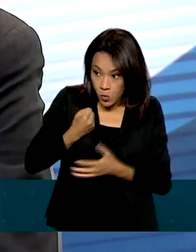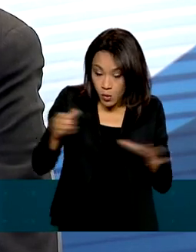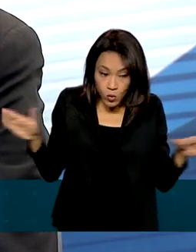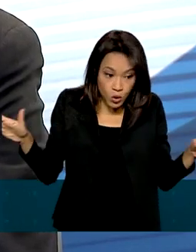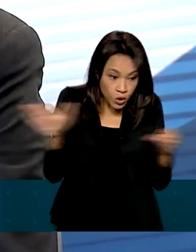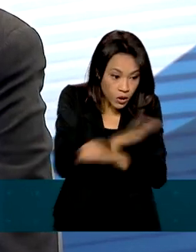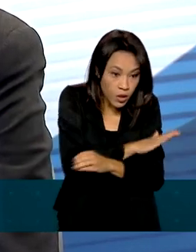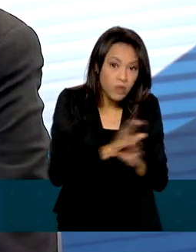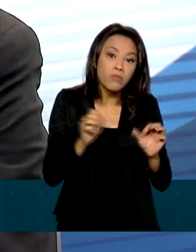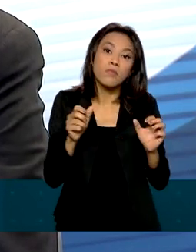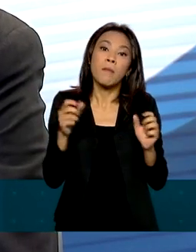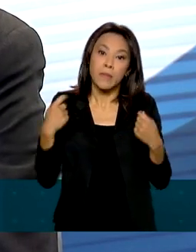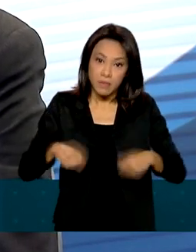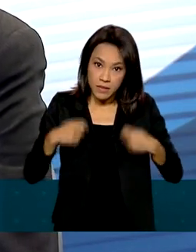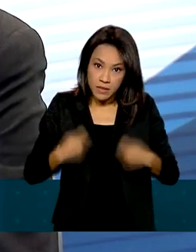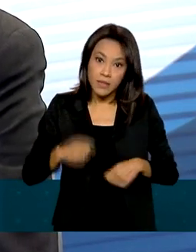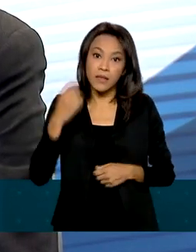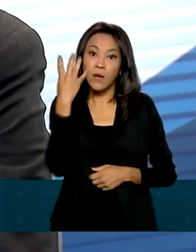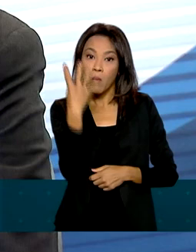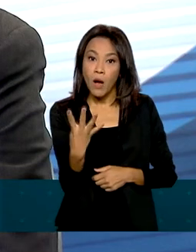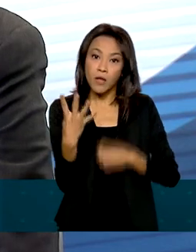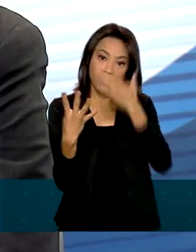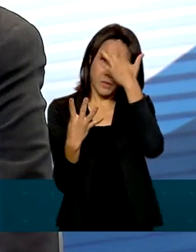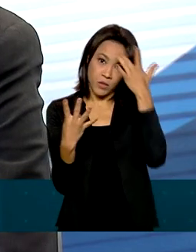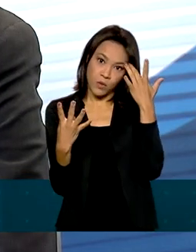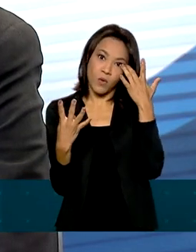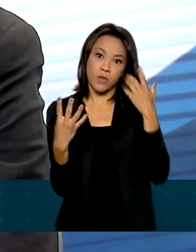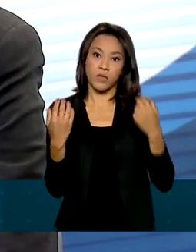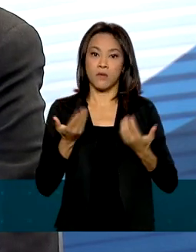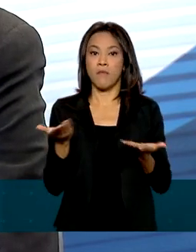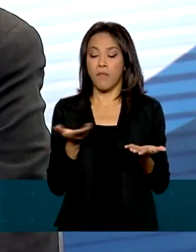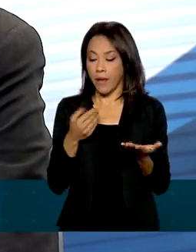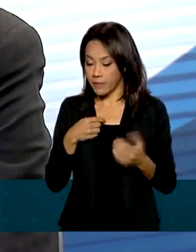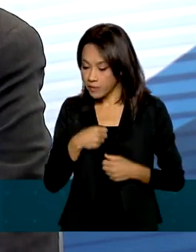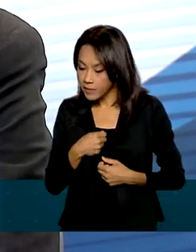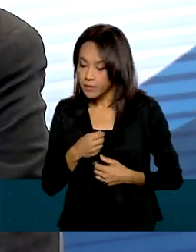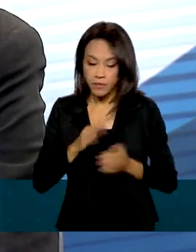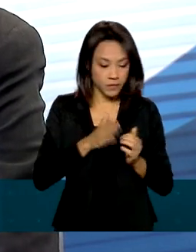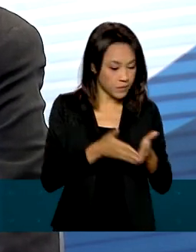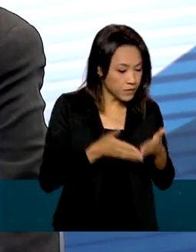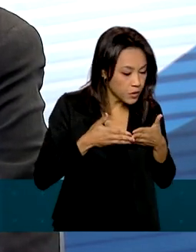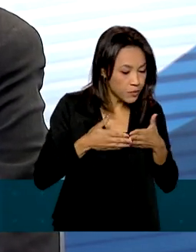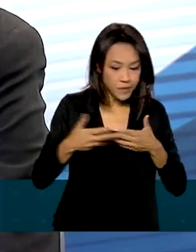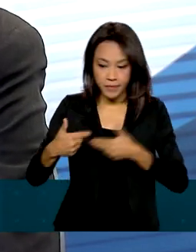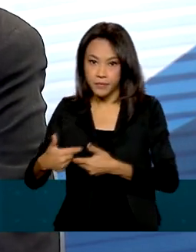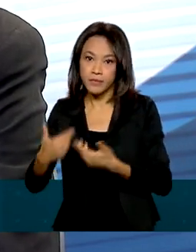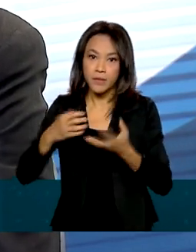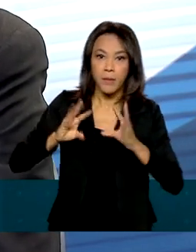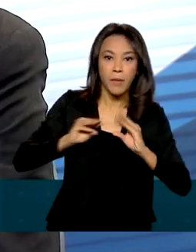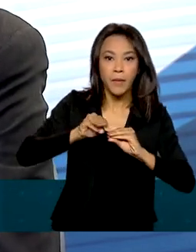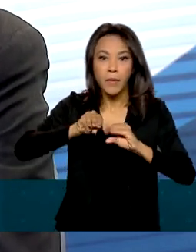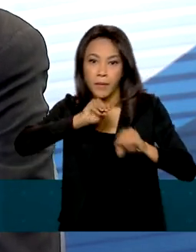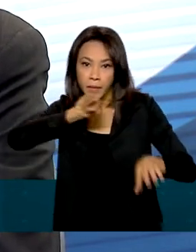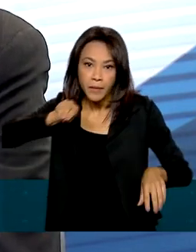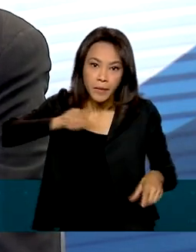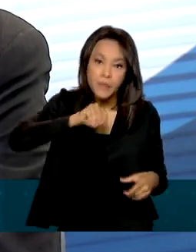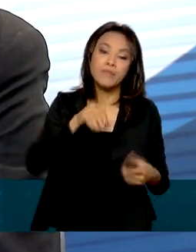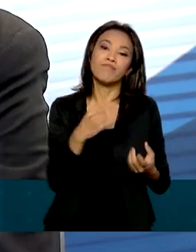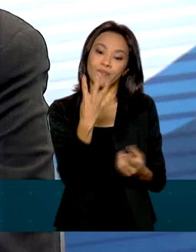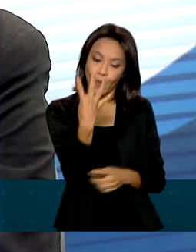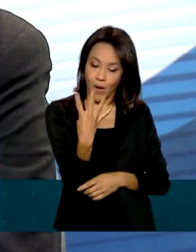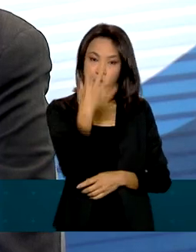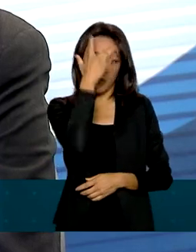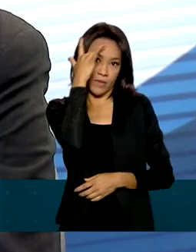a bordo, ela precisava ter 4 comissários a bordo. Para essa autorização específica, ela passa a ser autorizada